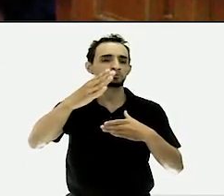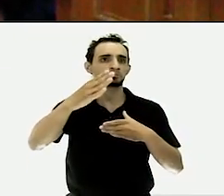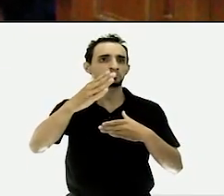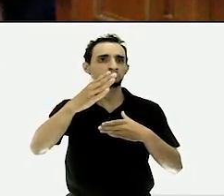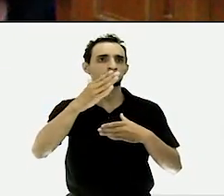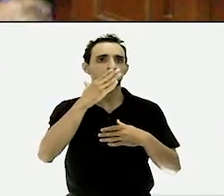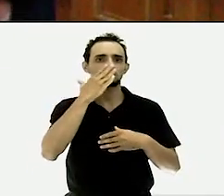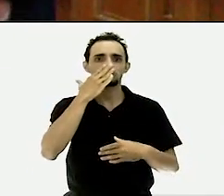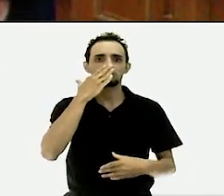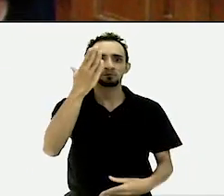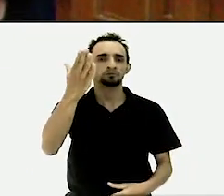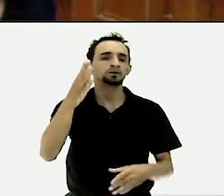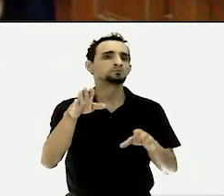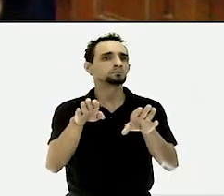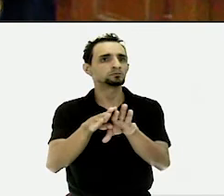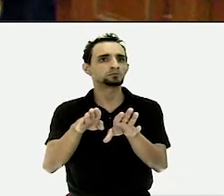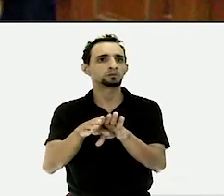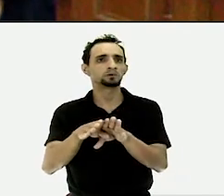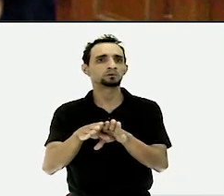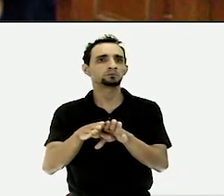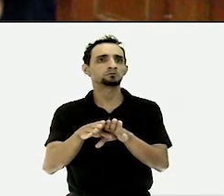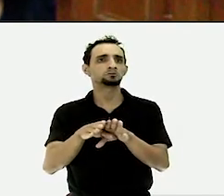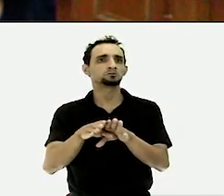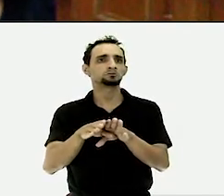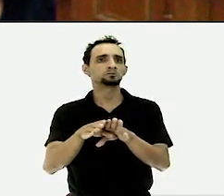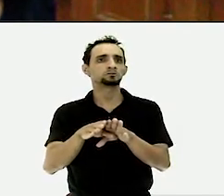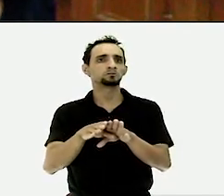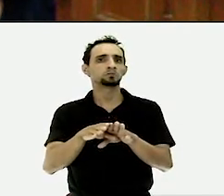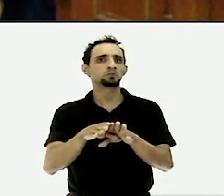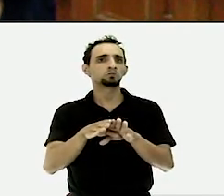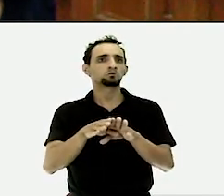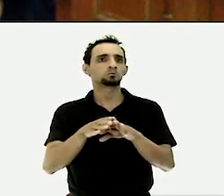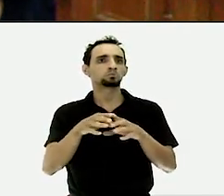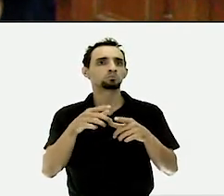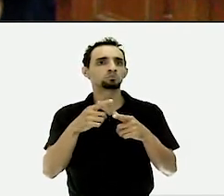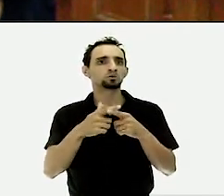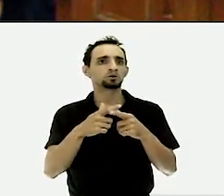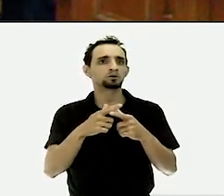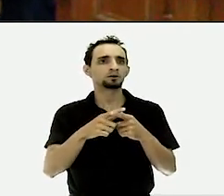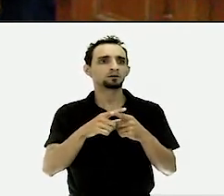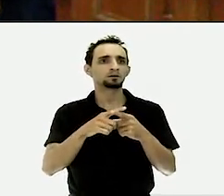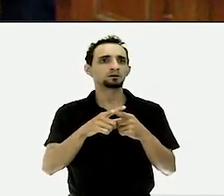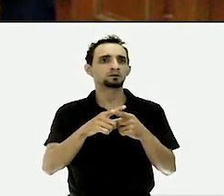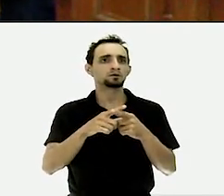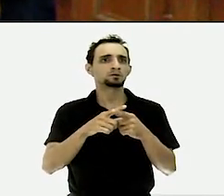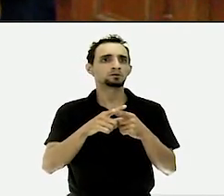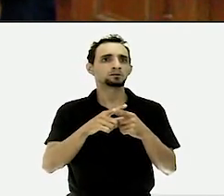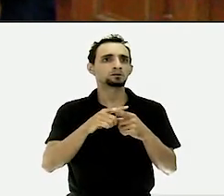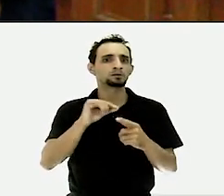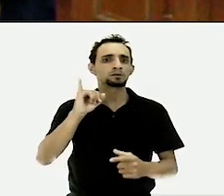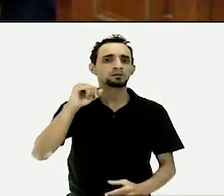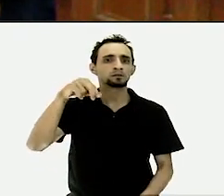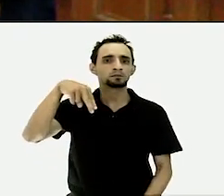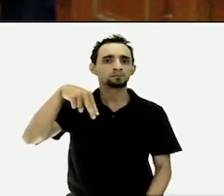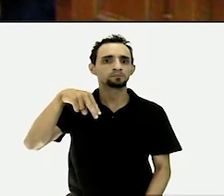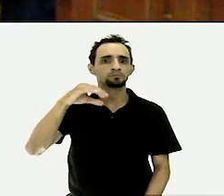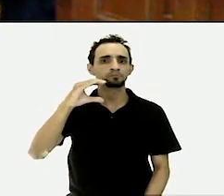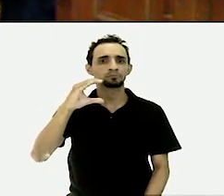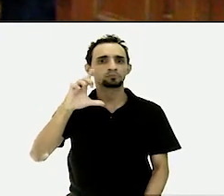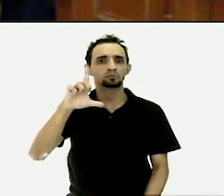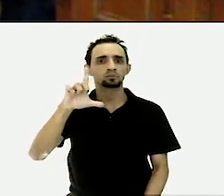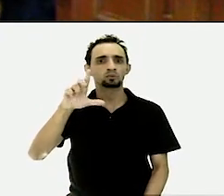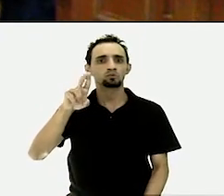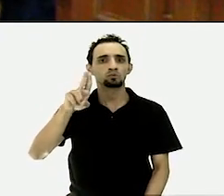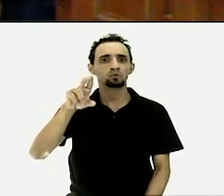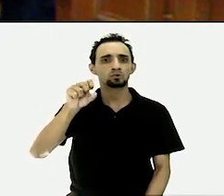ajude para professores e para crianças. E, inclusive, incluir nesse projeto uma